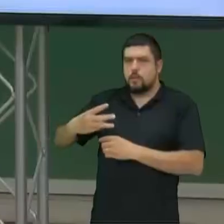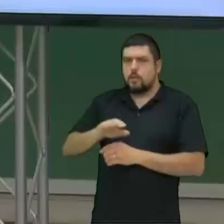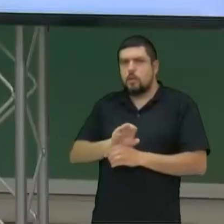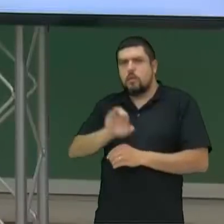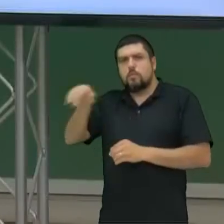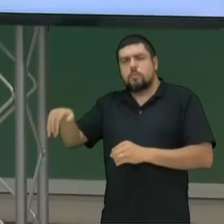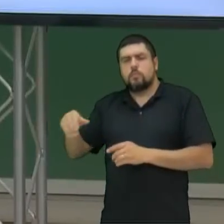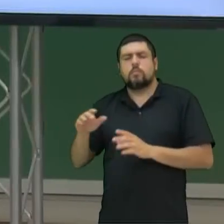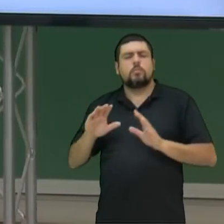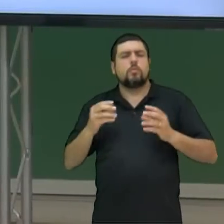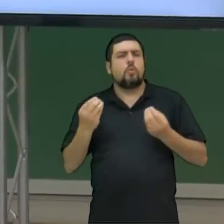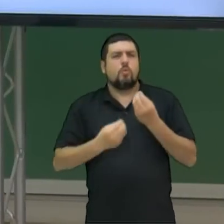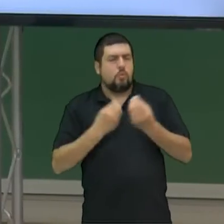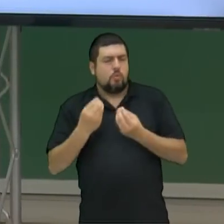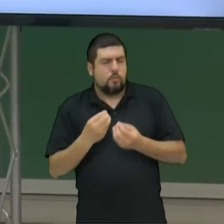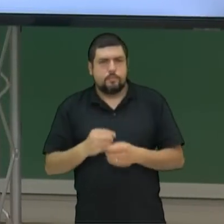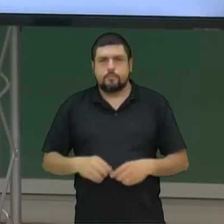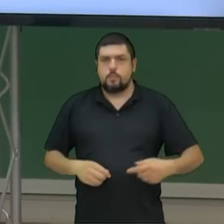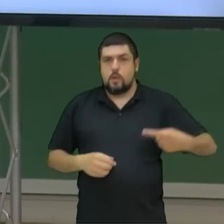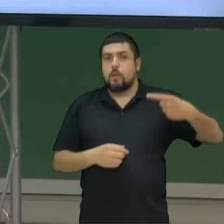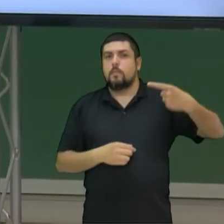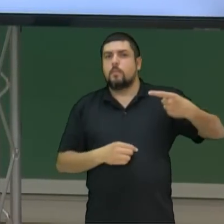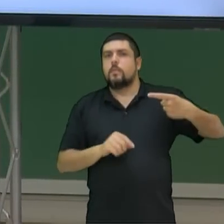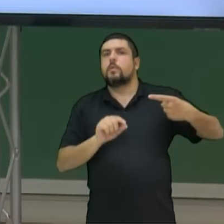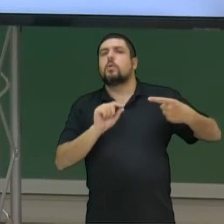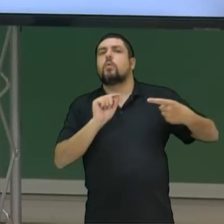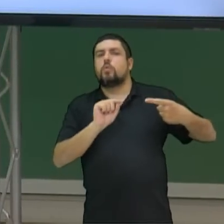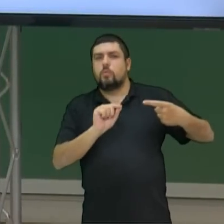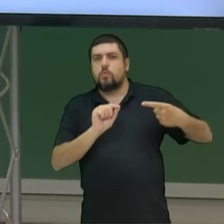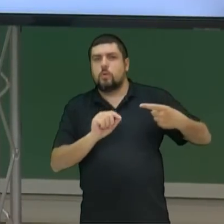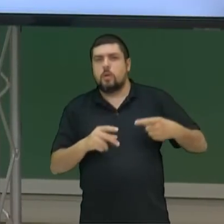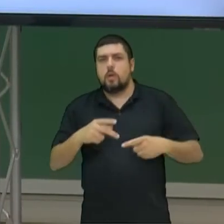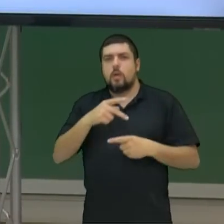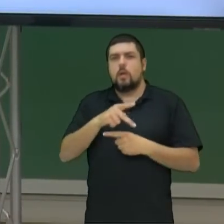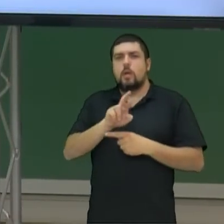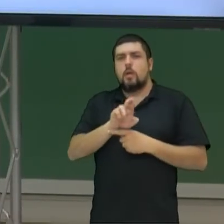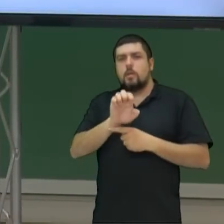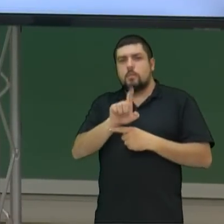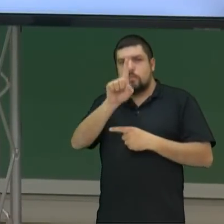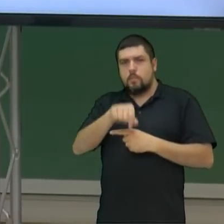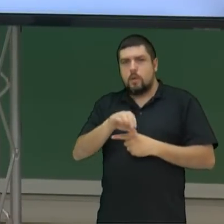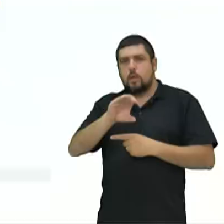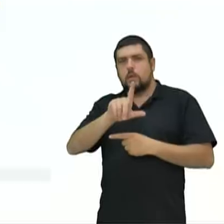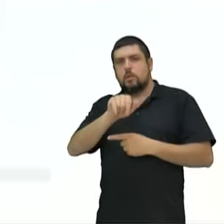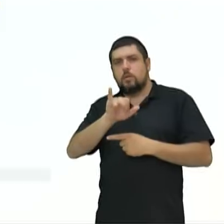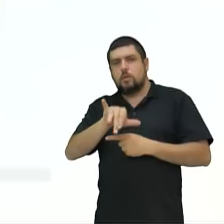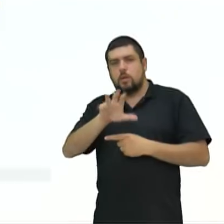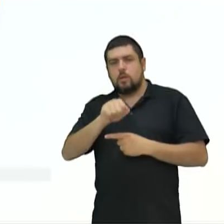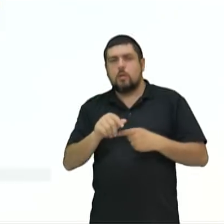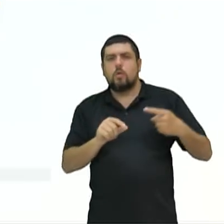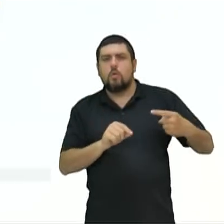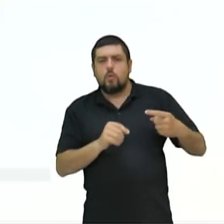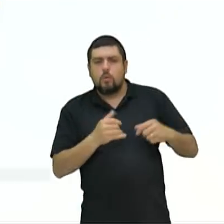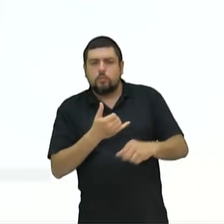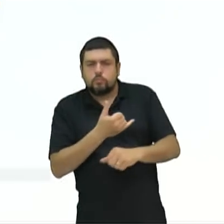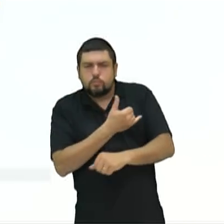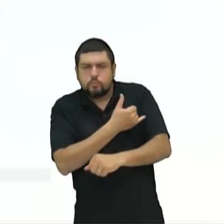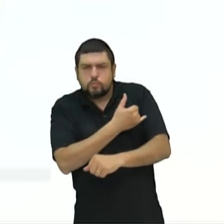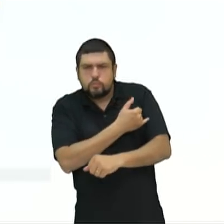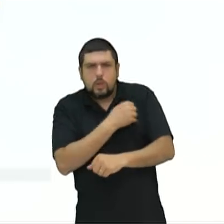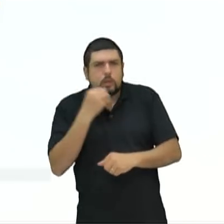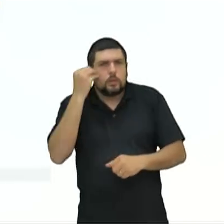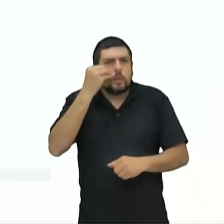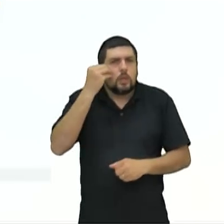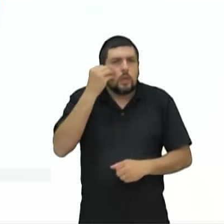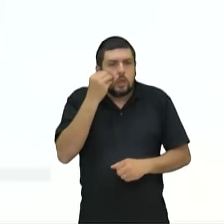entenderem como é que funciona. Primeira etapa aqui é a fase pré-clínica, que eles fazem testes em animais. Aqui a gente